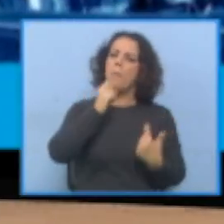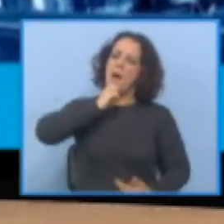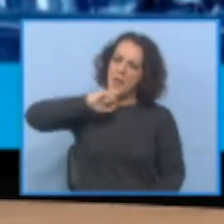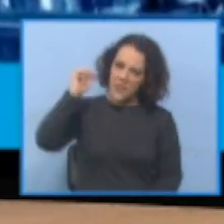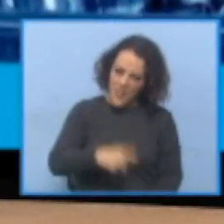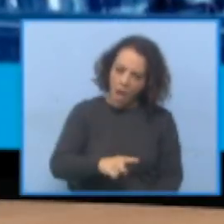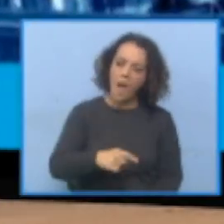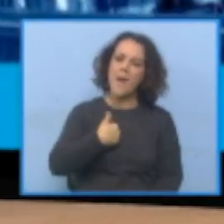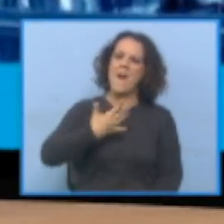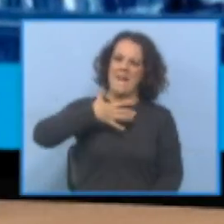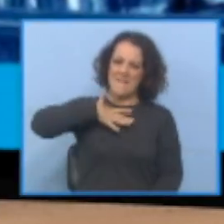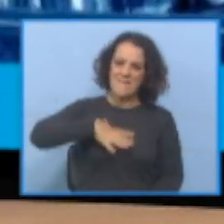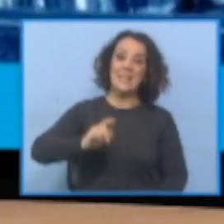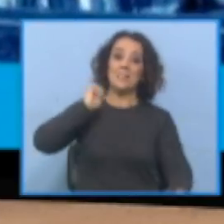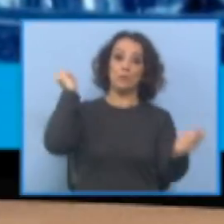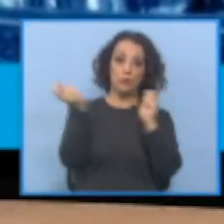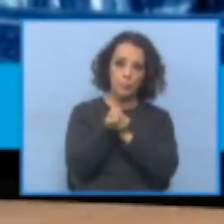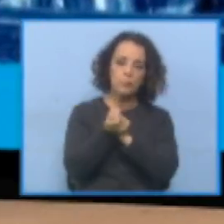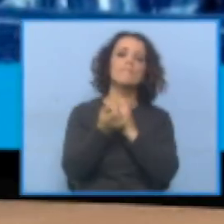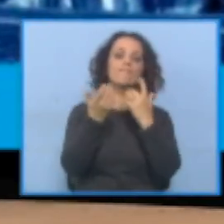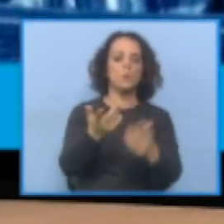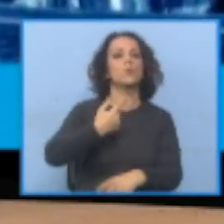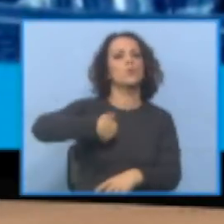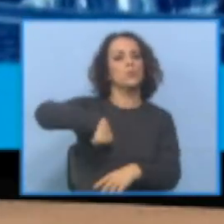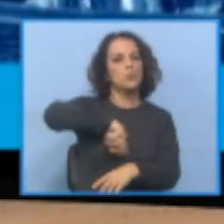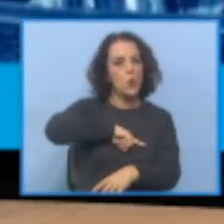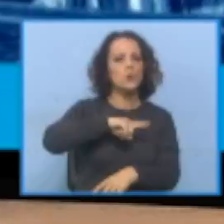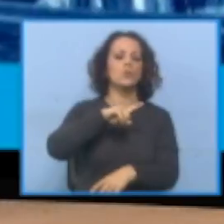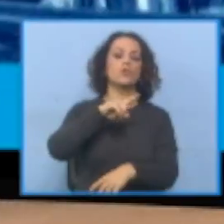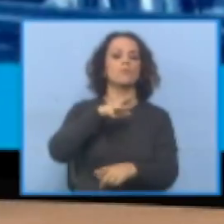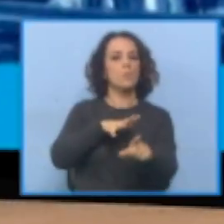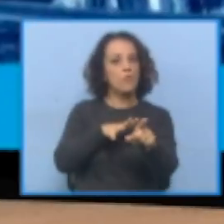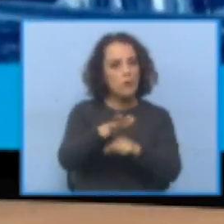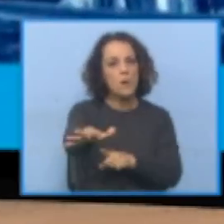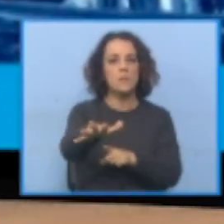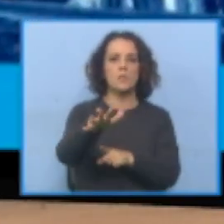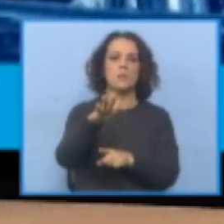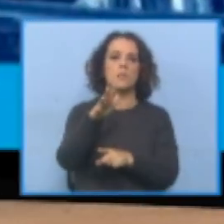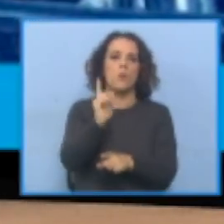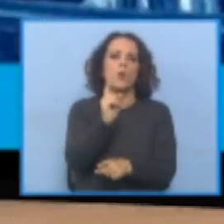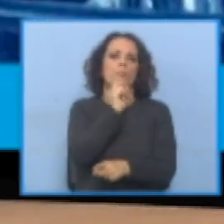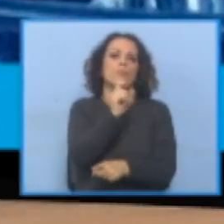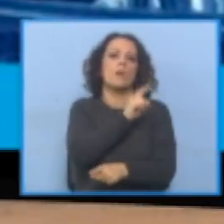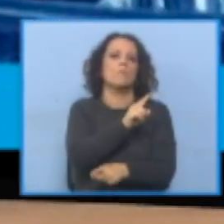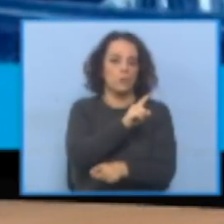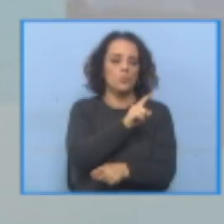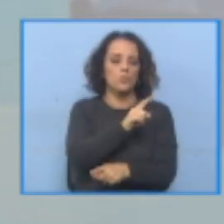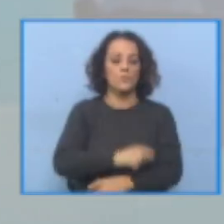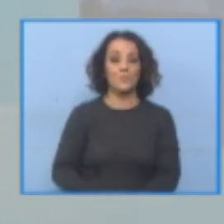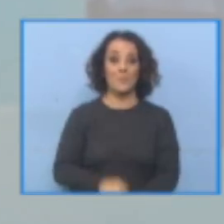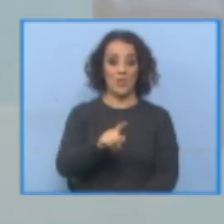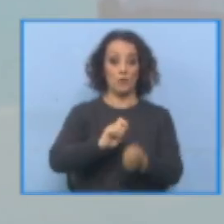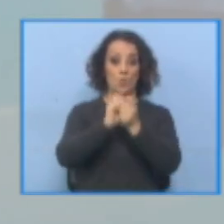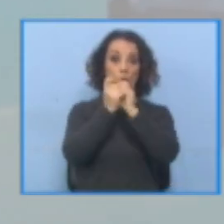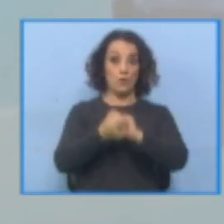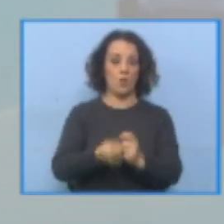diferença, vamos usar toda a nossa influência que pudermos para construir algo positivo na história. Não é? A mudança é determinante